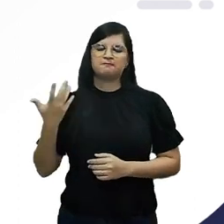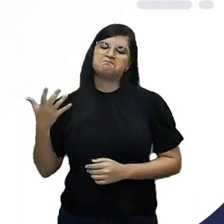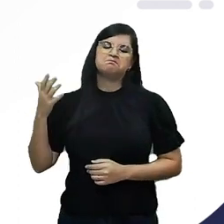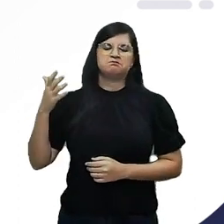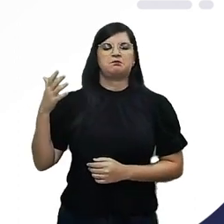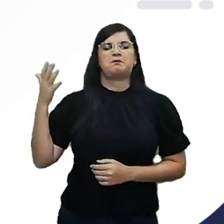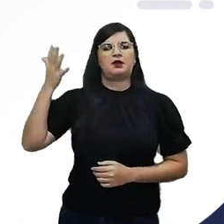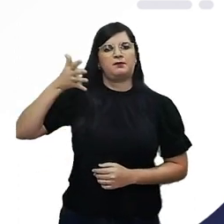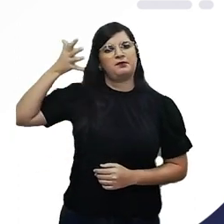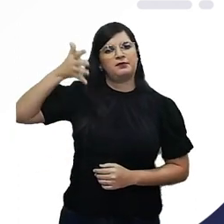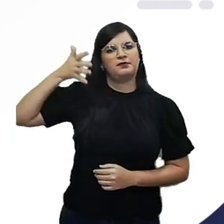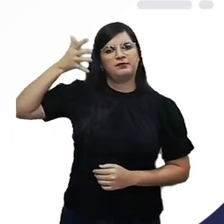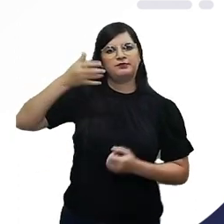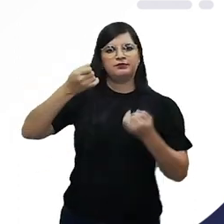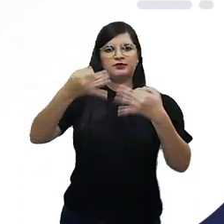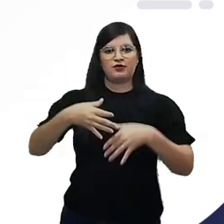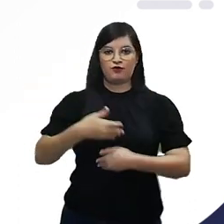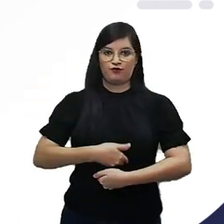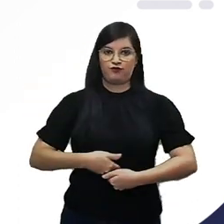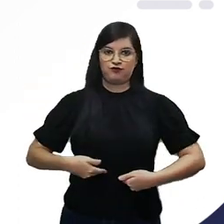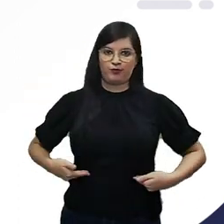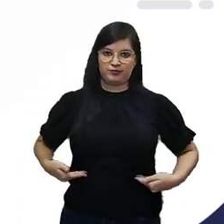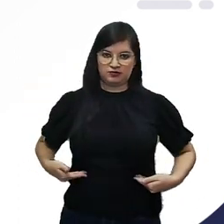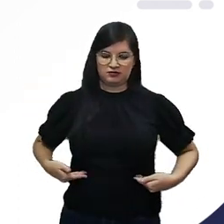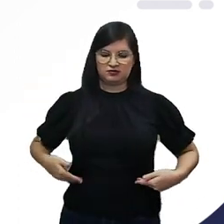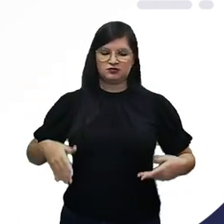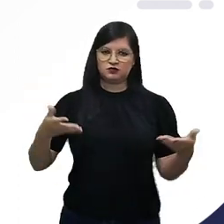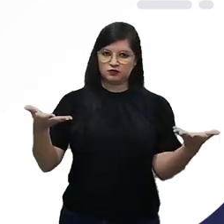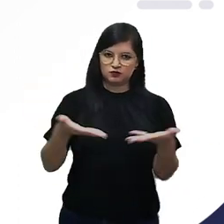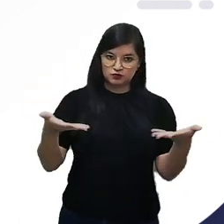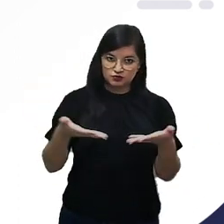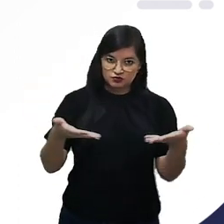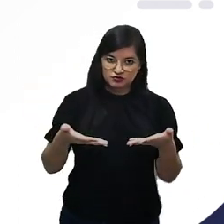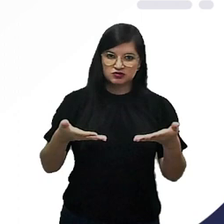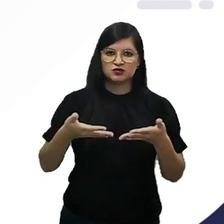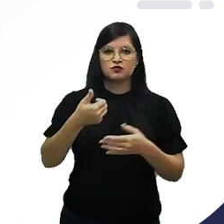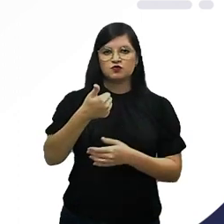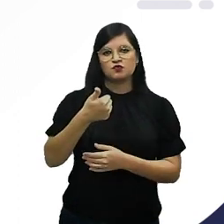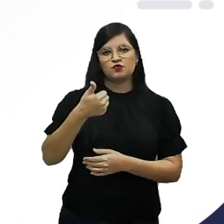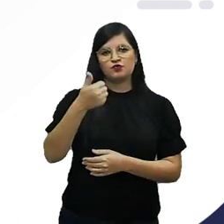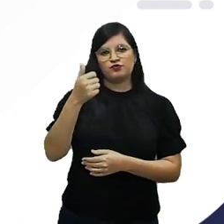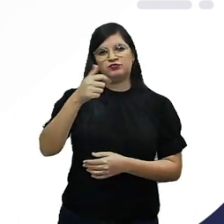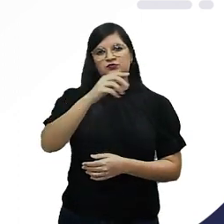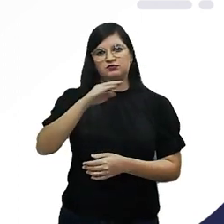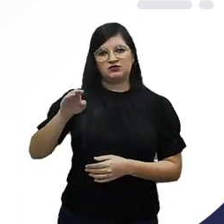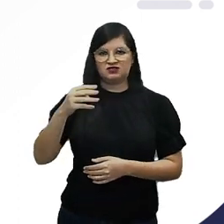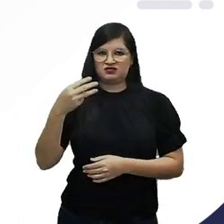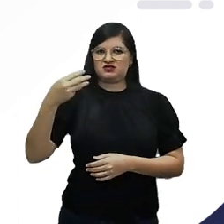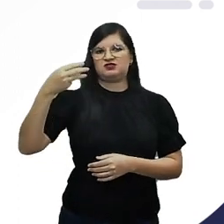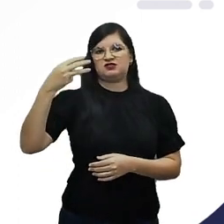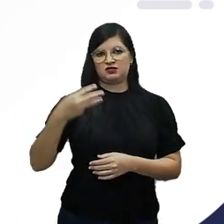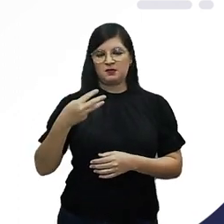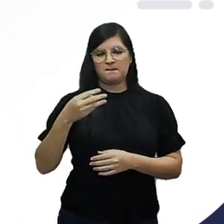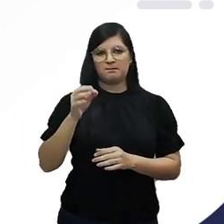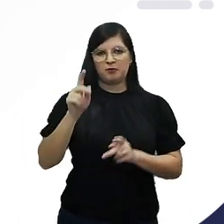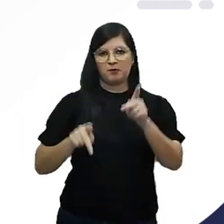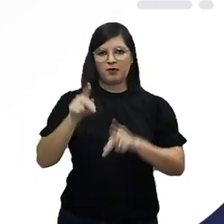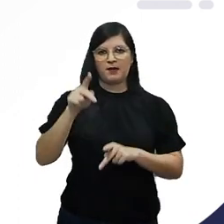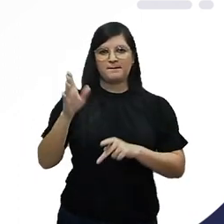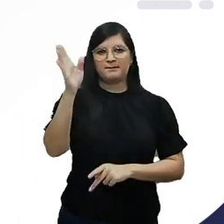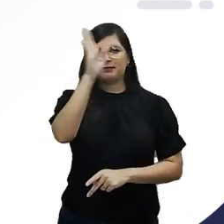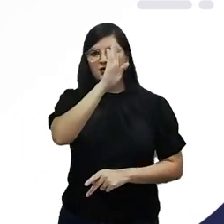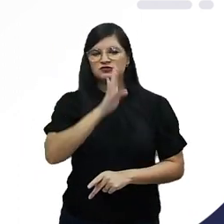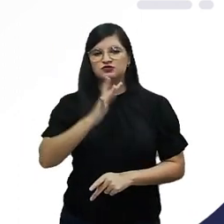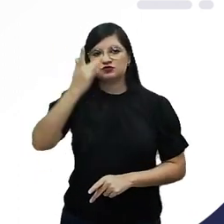vocês sobre fome, não sei se vocês sabem, mas hoje 1/3 da população brasileira não sabe o que vai comer no dia